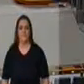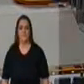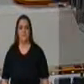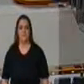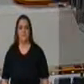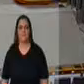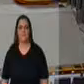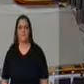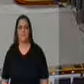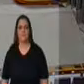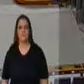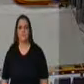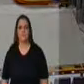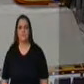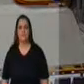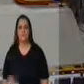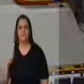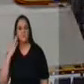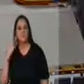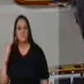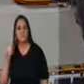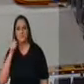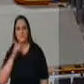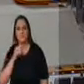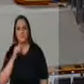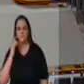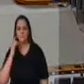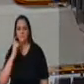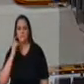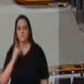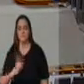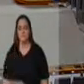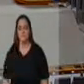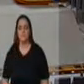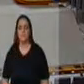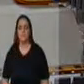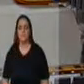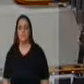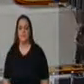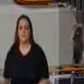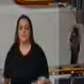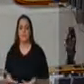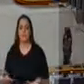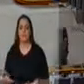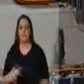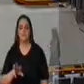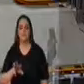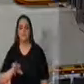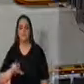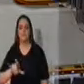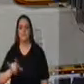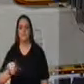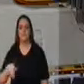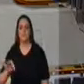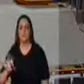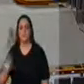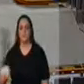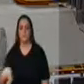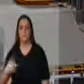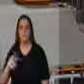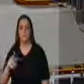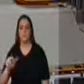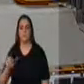Agradeço as palavras da deputada Conceição Sampaio. Nesse momento, passo a palavra ao deputado Wellington Prado.